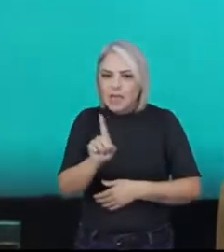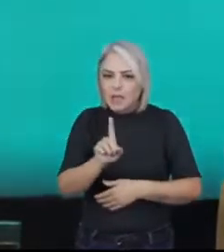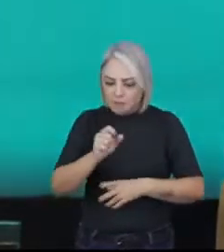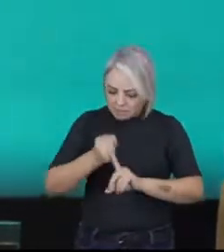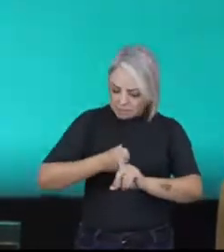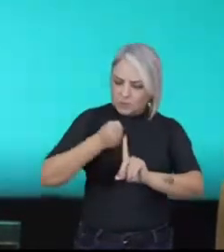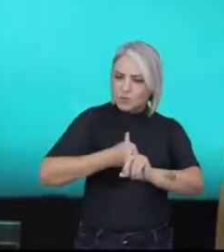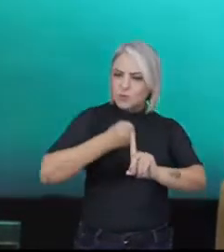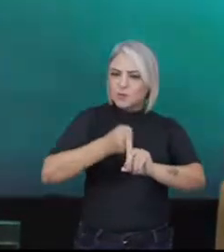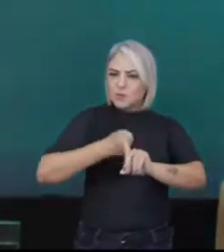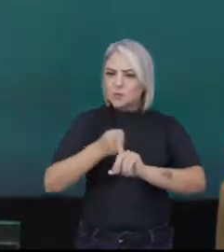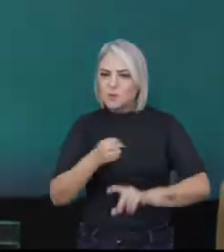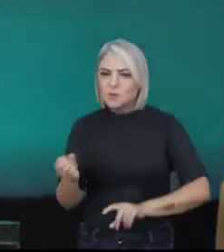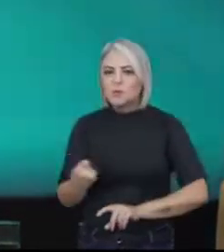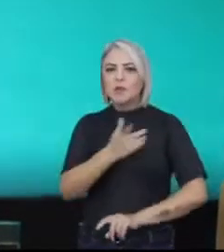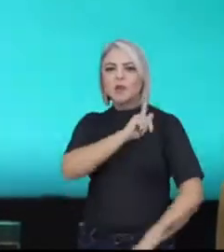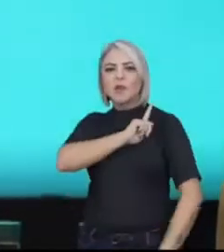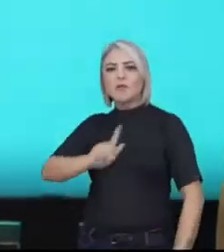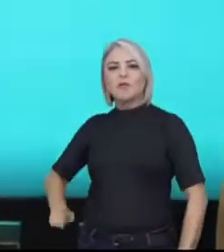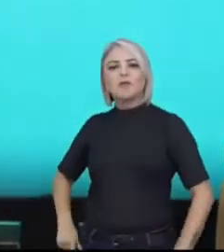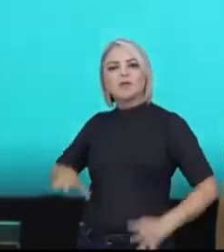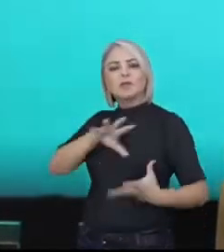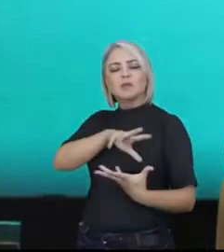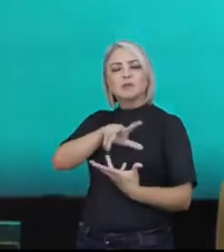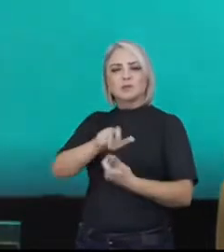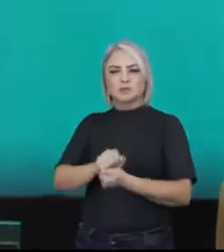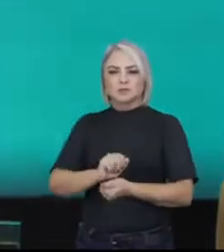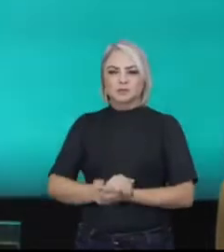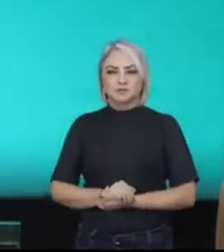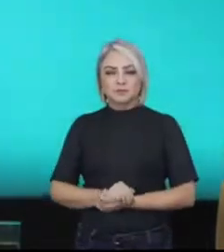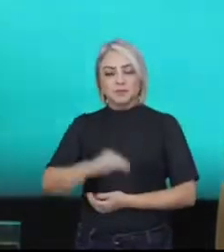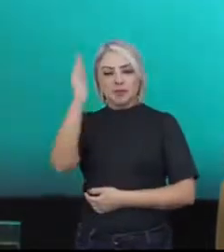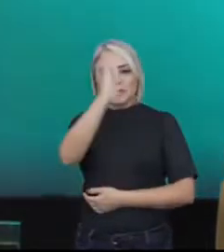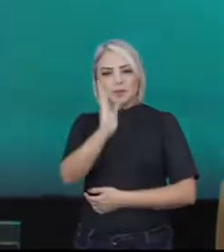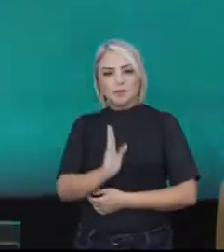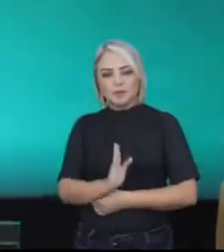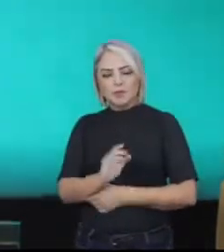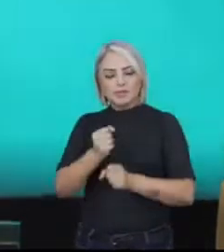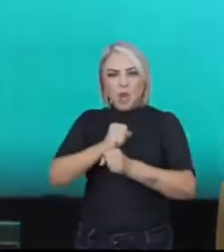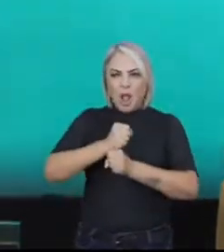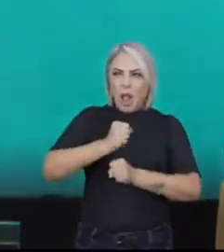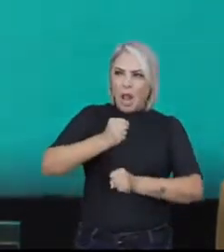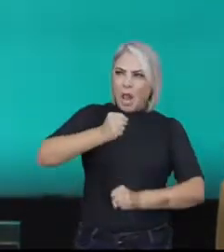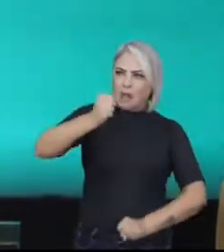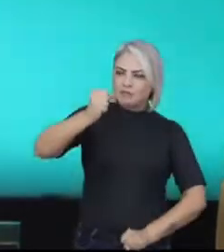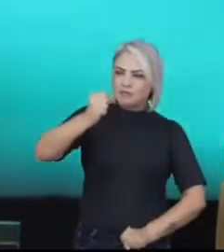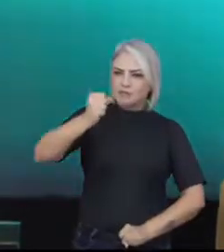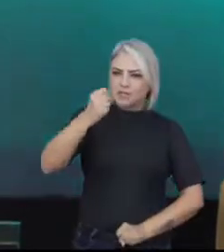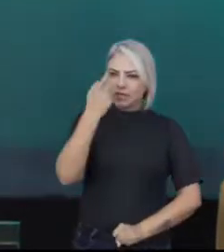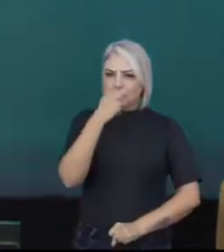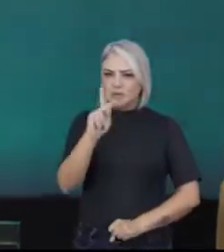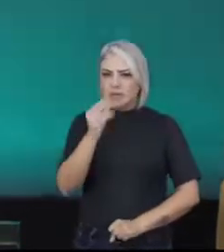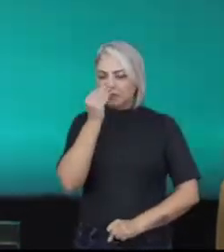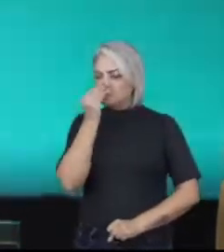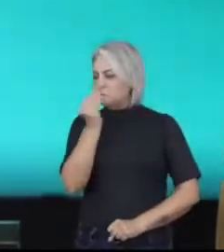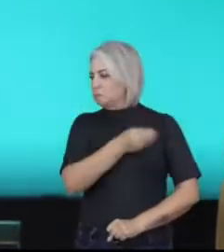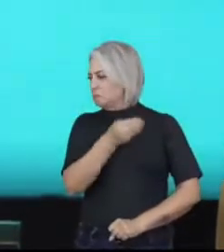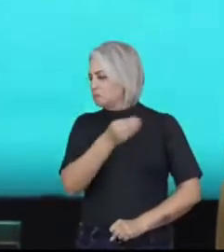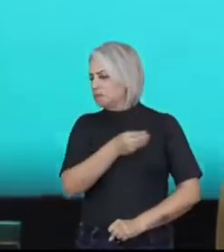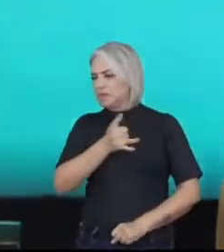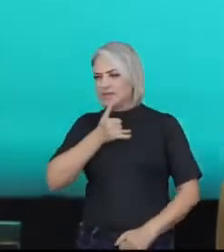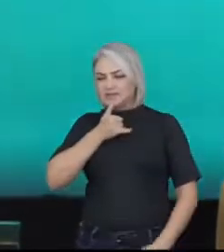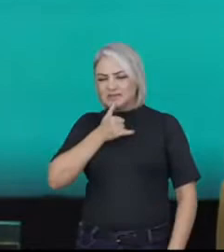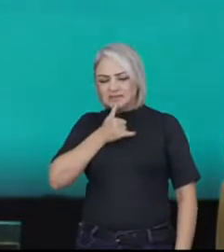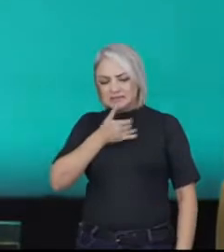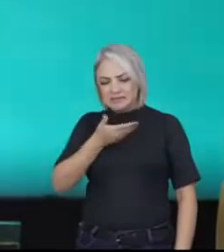nova governança global. O Brasil é grande demais para ser relegado a esse triste papel de pária do